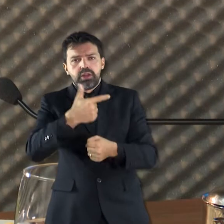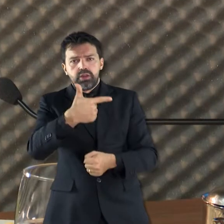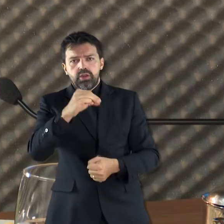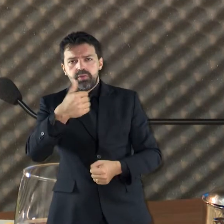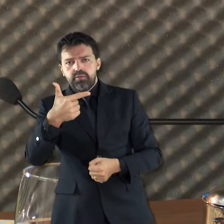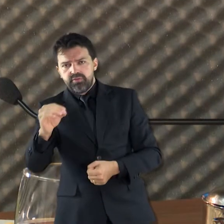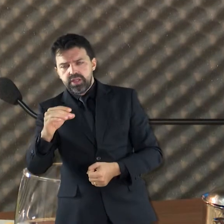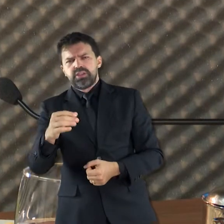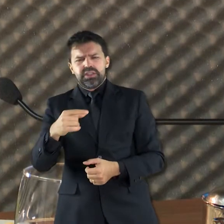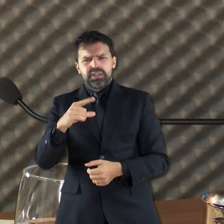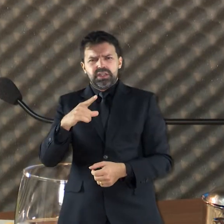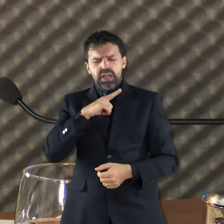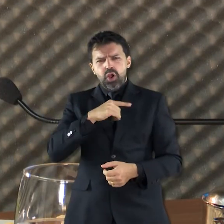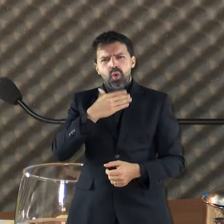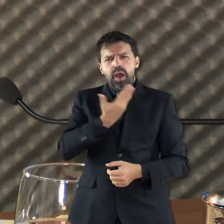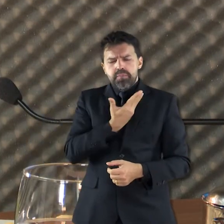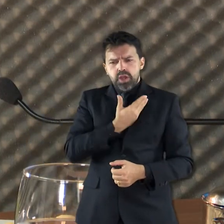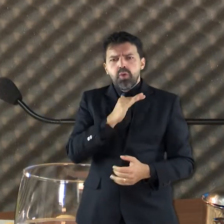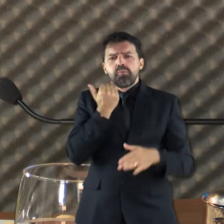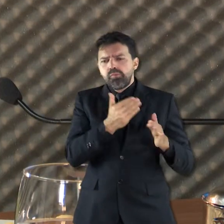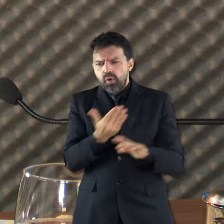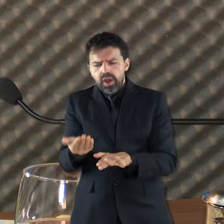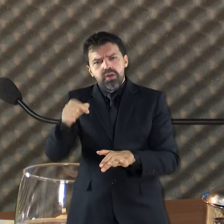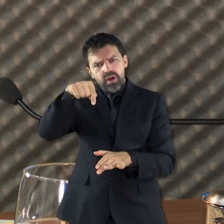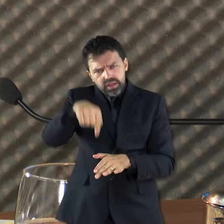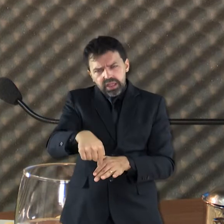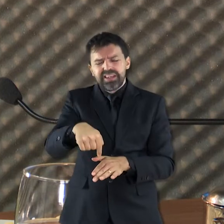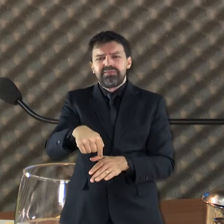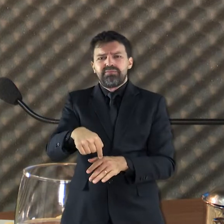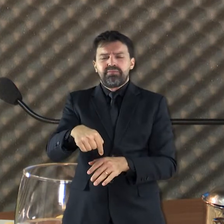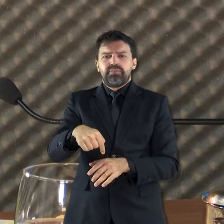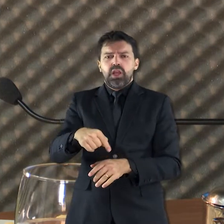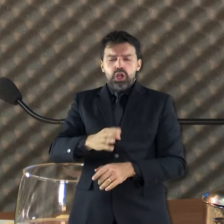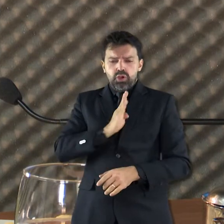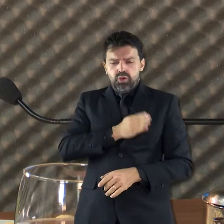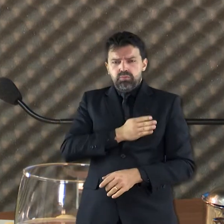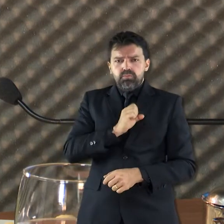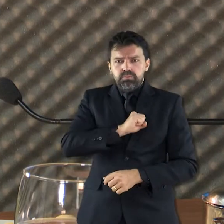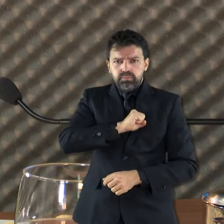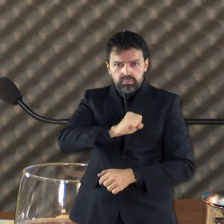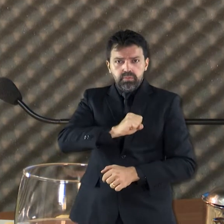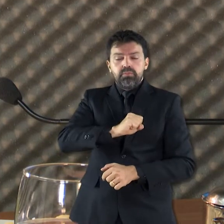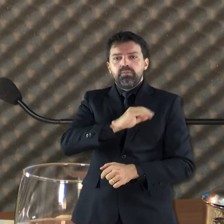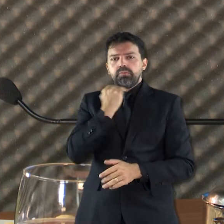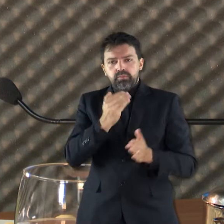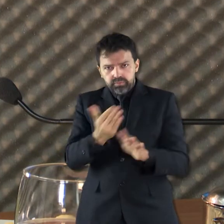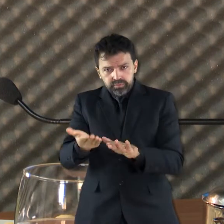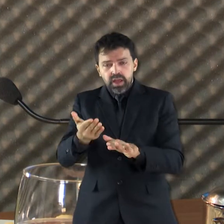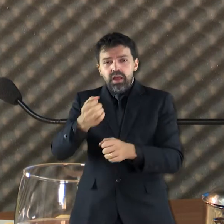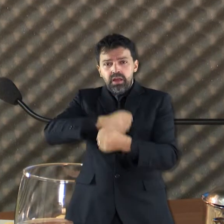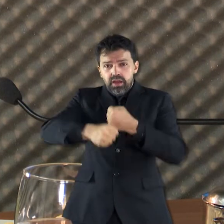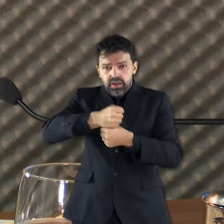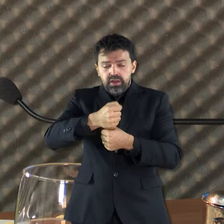nós perdemos um colega que gostava muito, o Rodrigo Furlan. O Rodrigo infartou em abril, vai fazer 2 anos agora. E eu